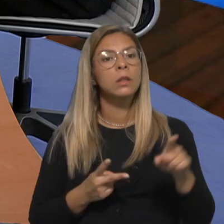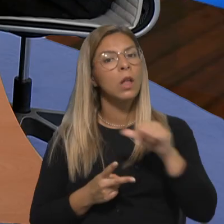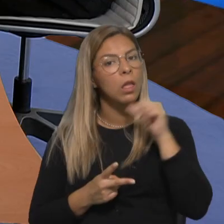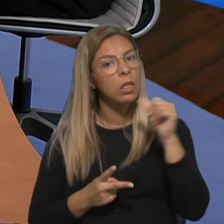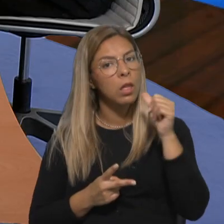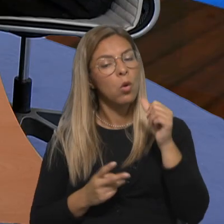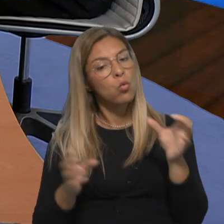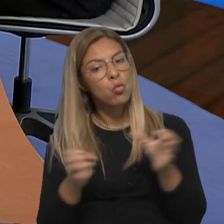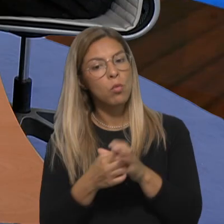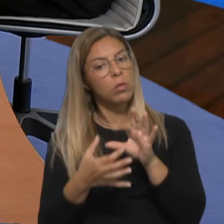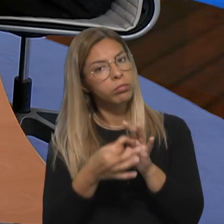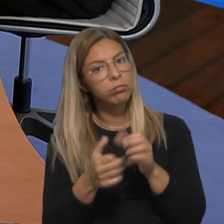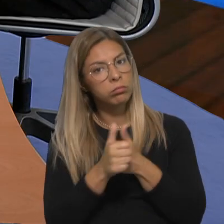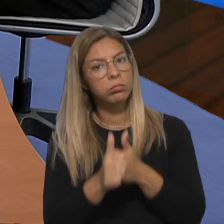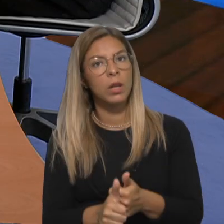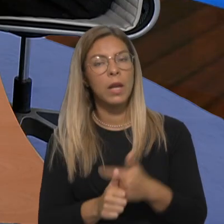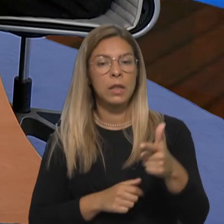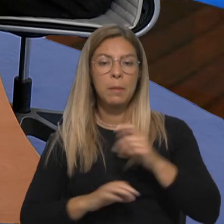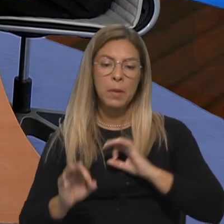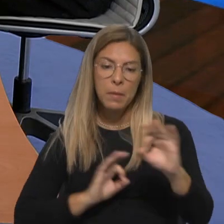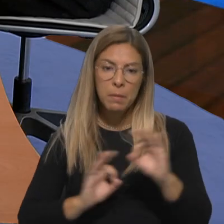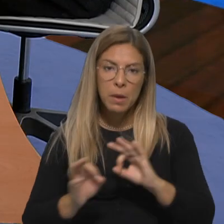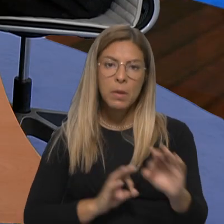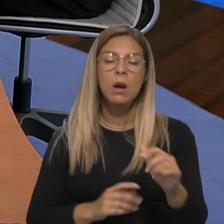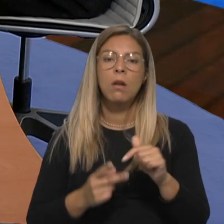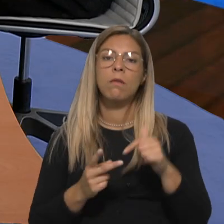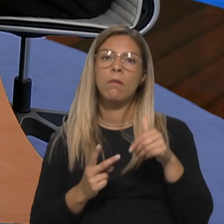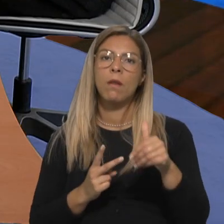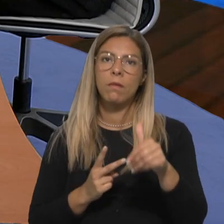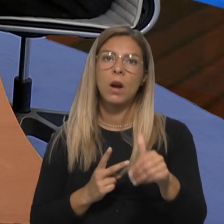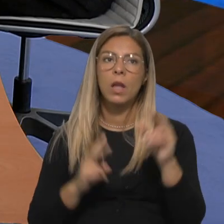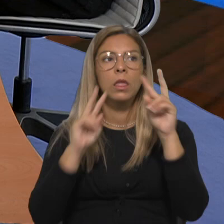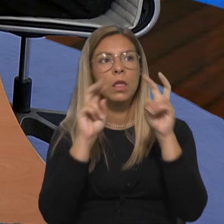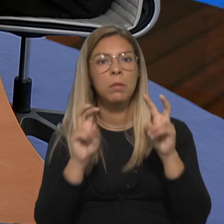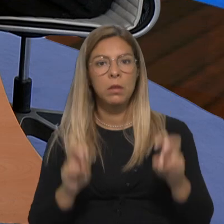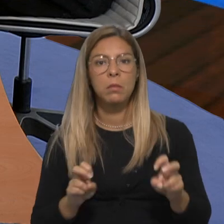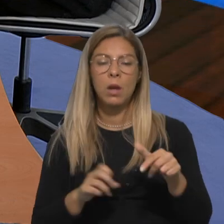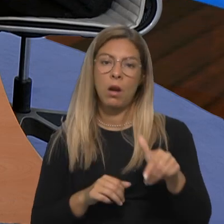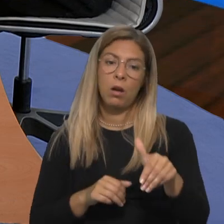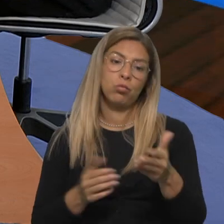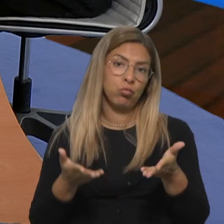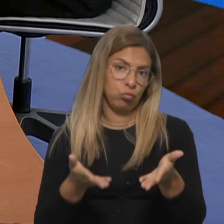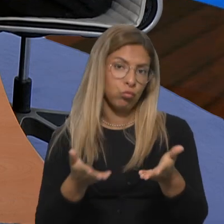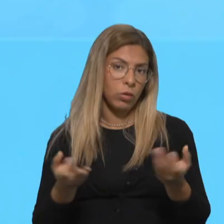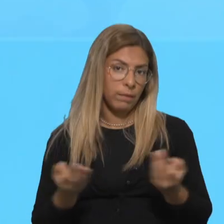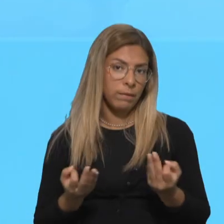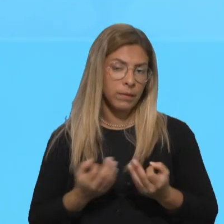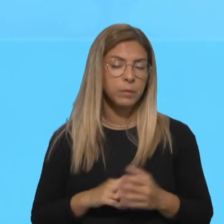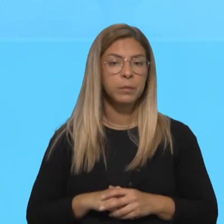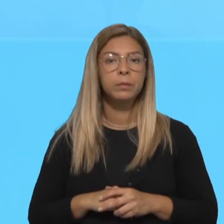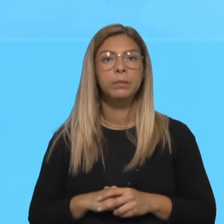grupos também, ou seja, vamos preparando os temas que nos ajudam. De facto,